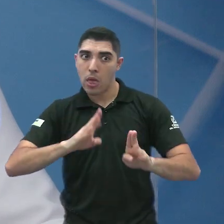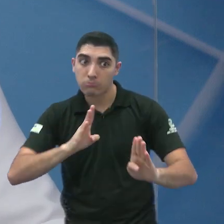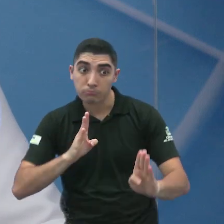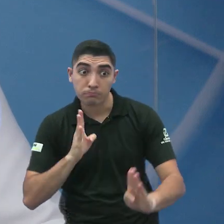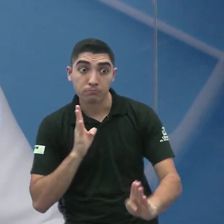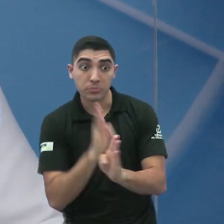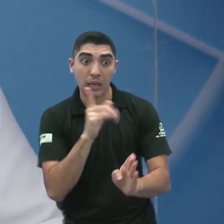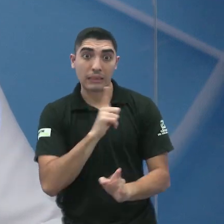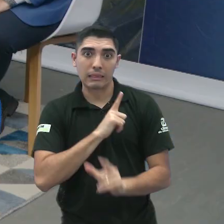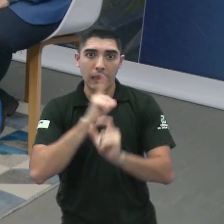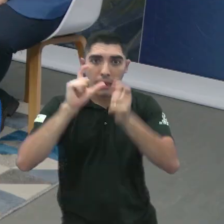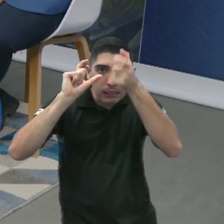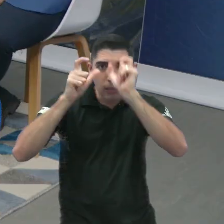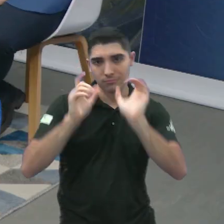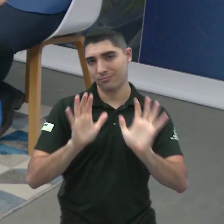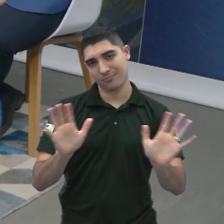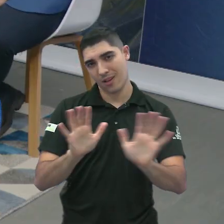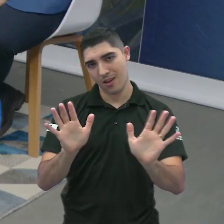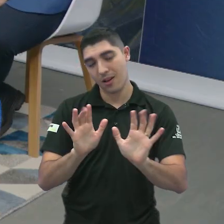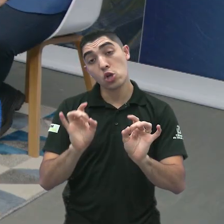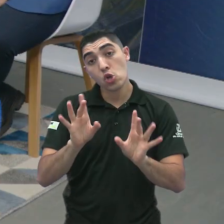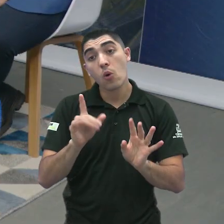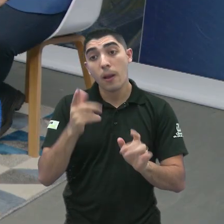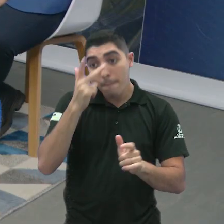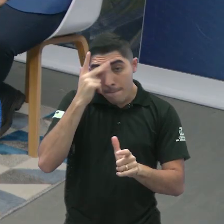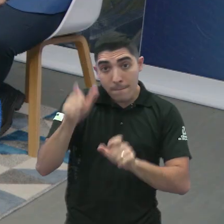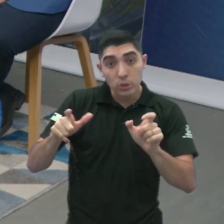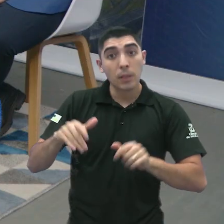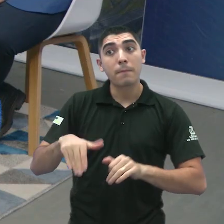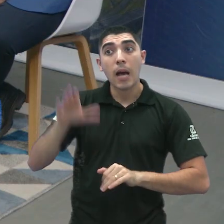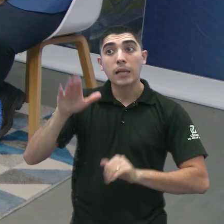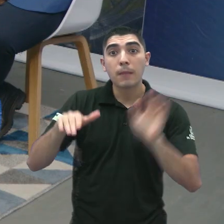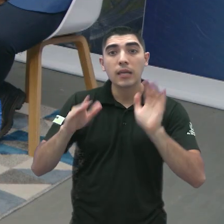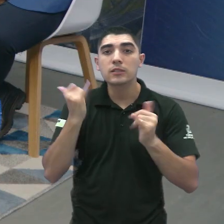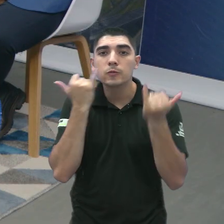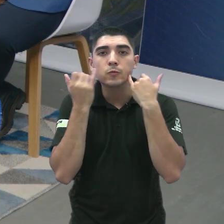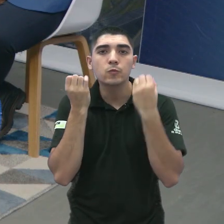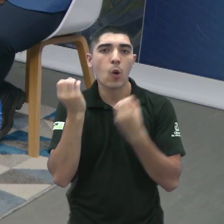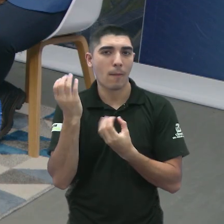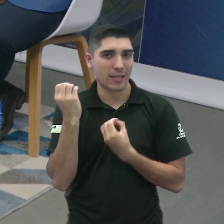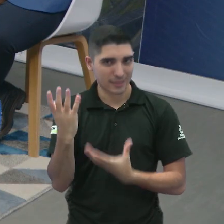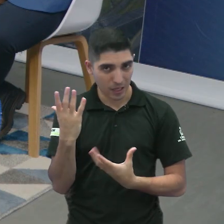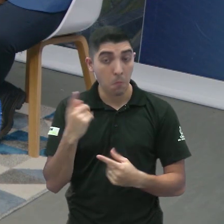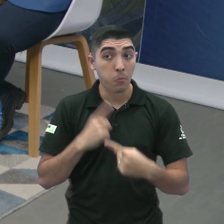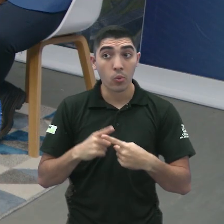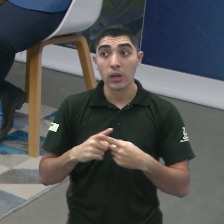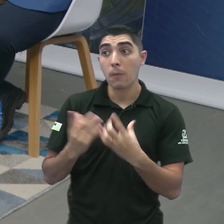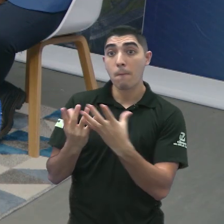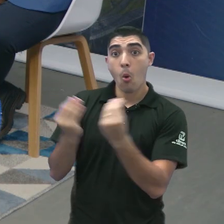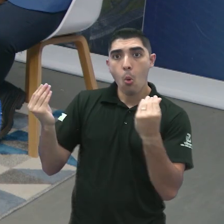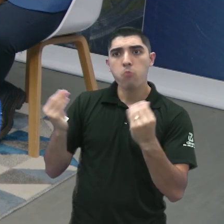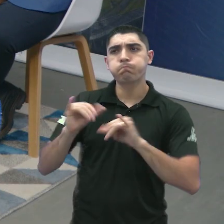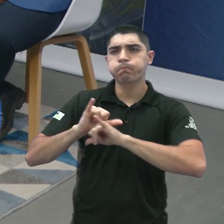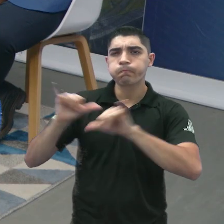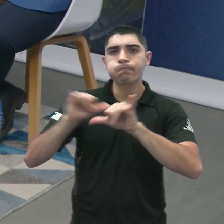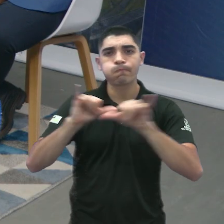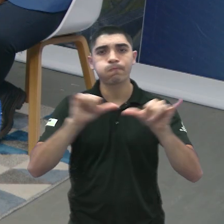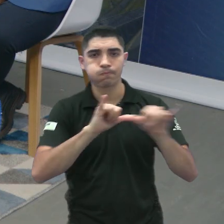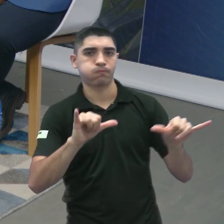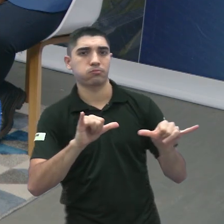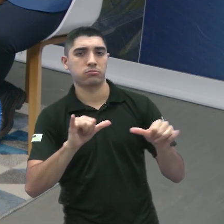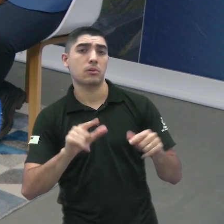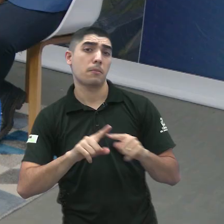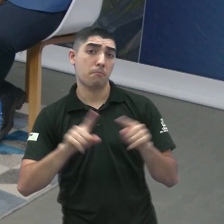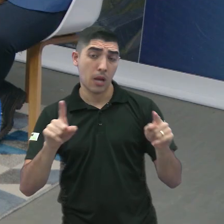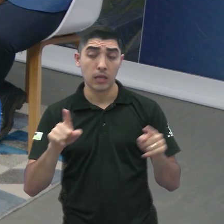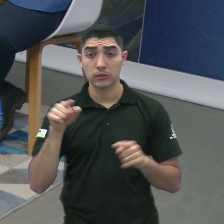Sim. Né? Isso é um dado de tratamento, as pessoas têm mais informações porque isso ficou mais falado, né? Mas não